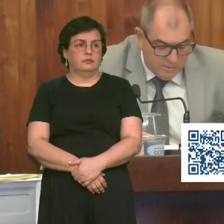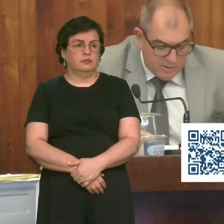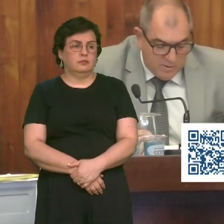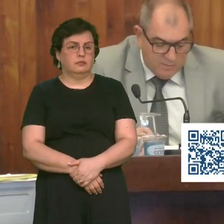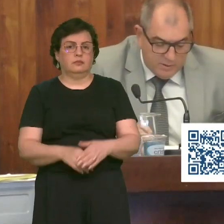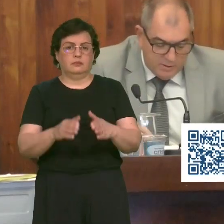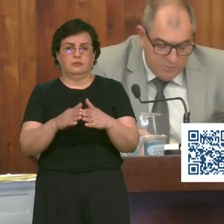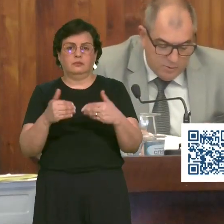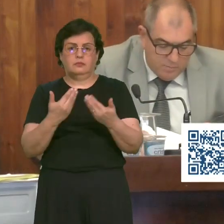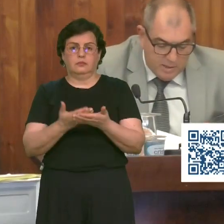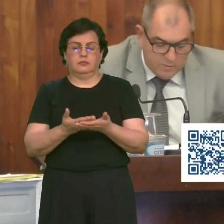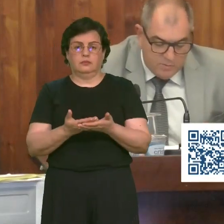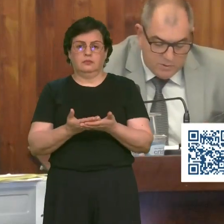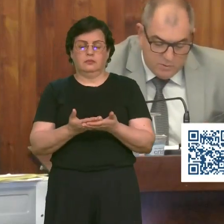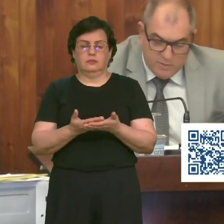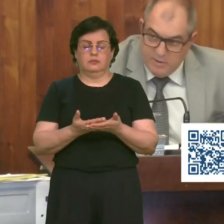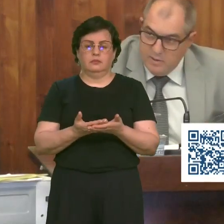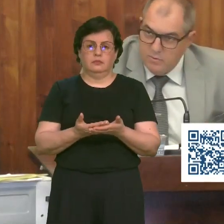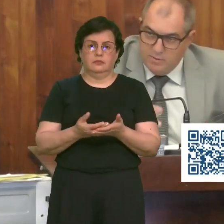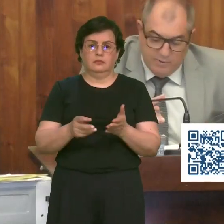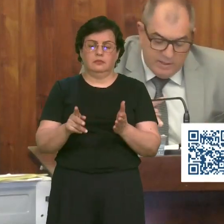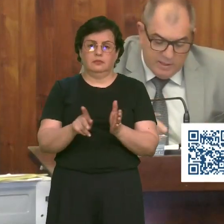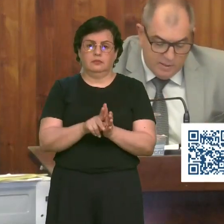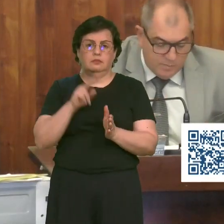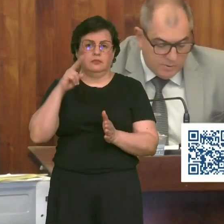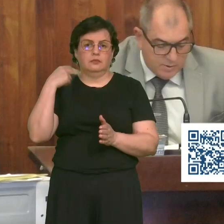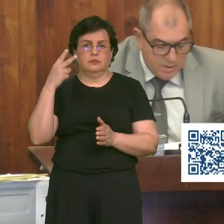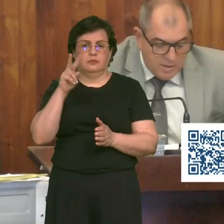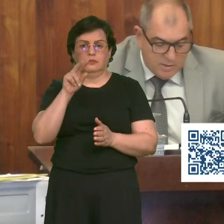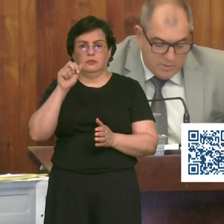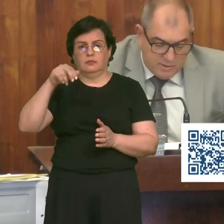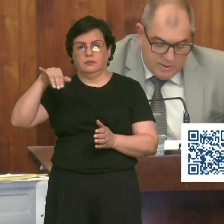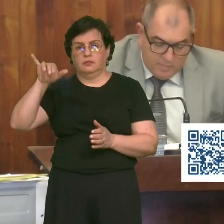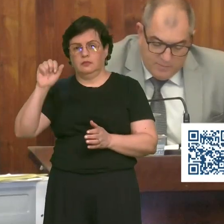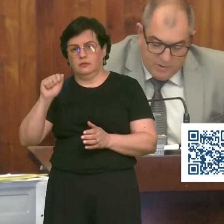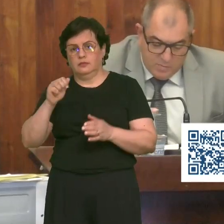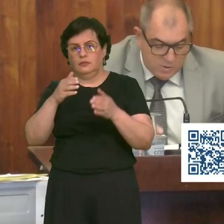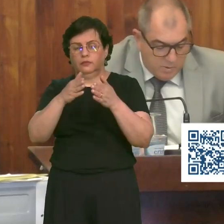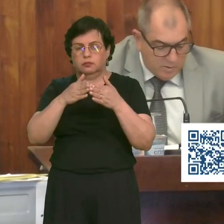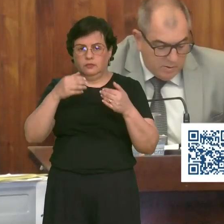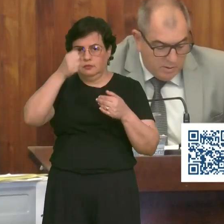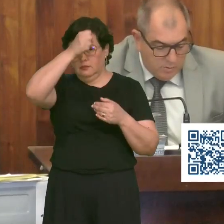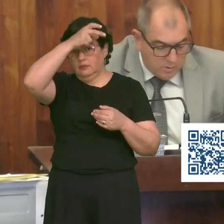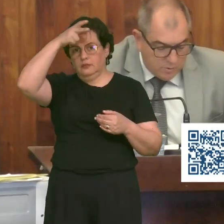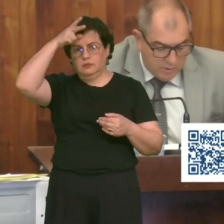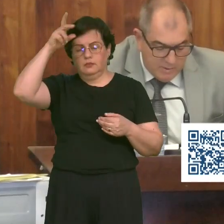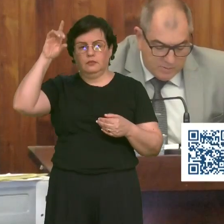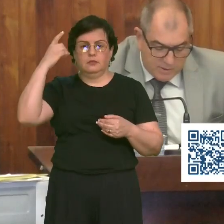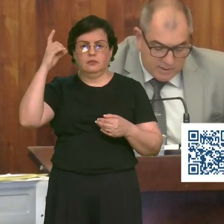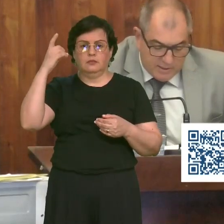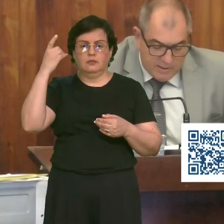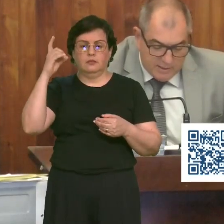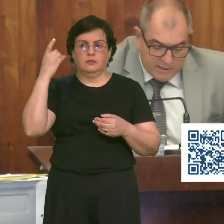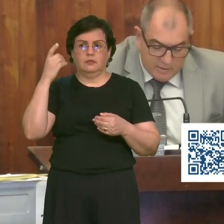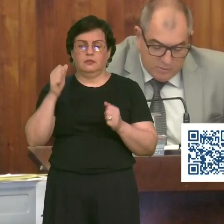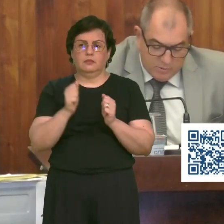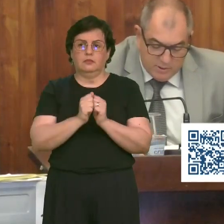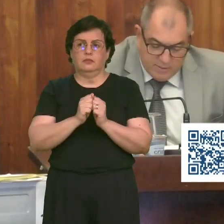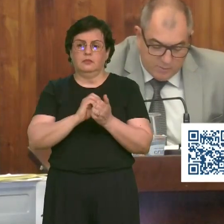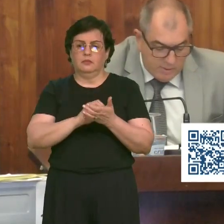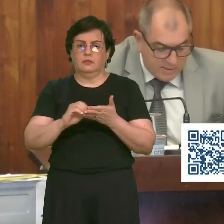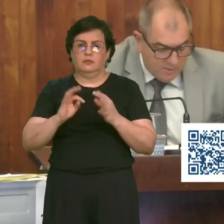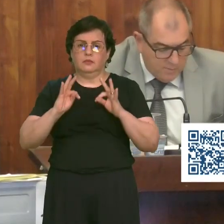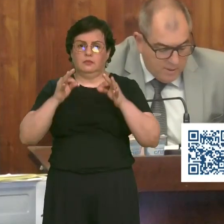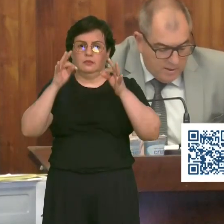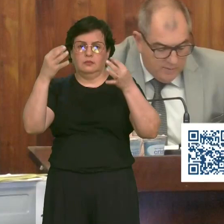requerimento 19 38/22 da vereadora Vânia Ramos solicitando ao Prefeito Municipal Daniel Alonso juntamente com a secretaria da tecnologia